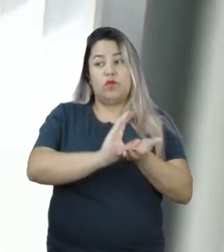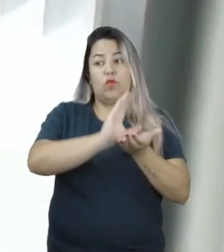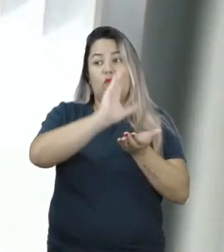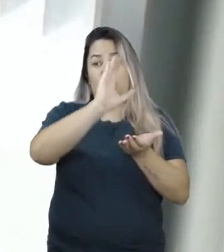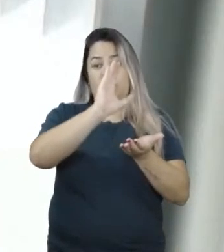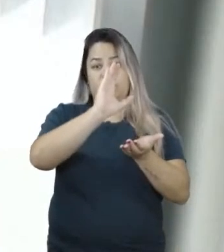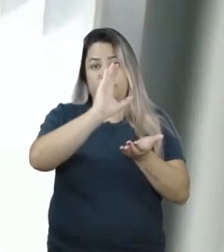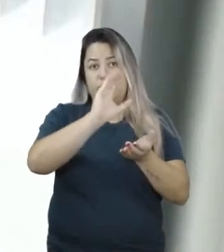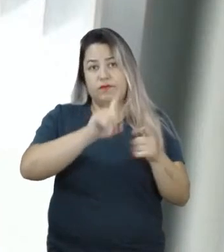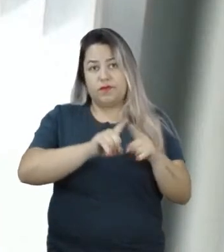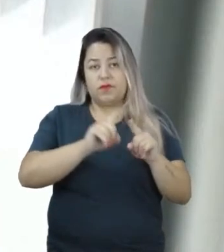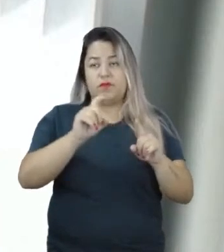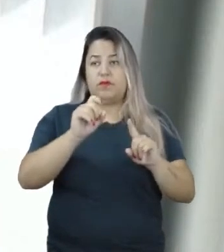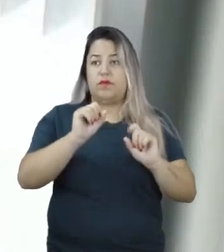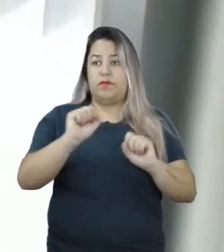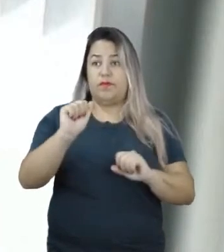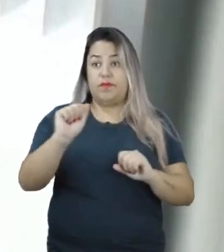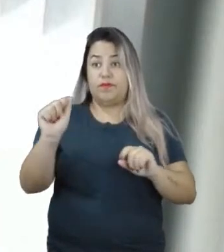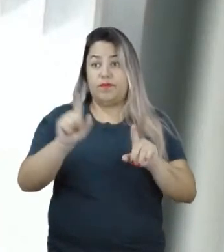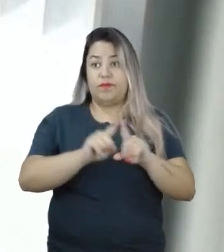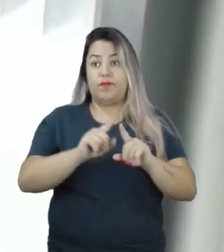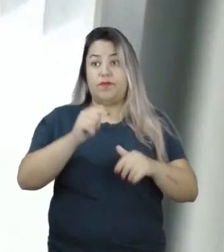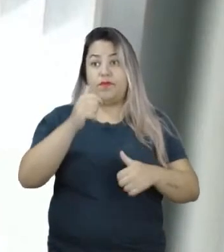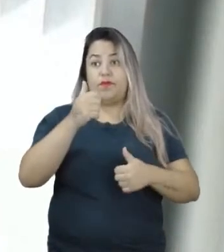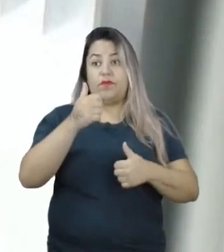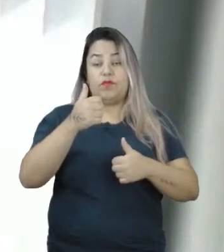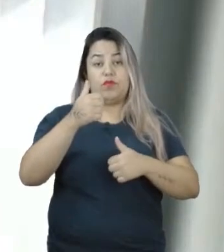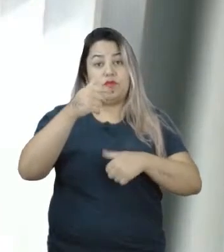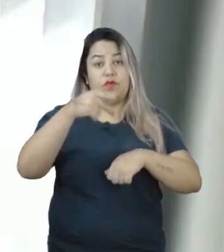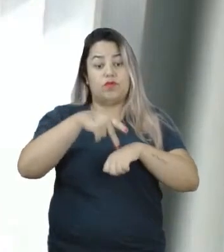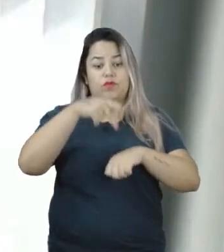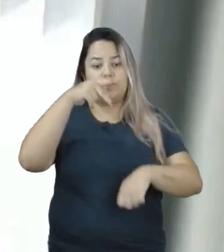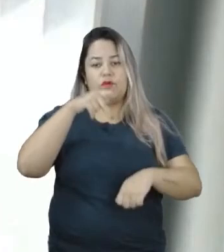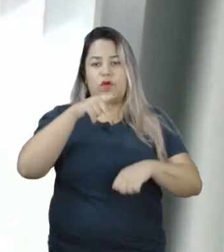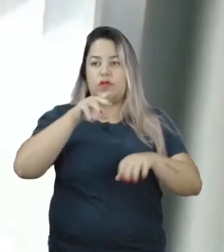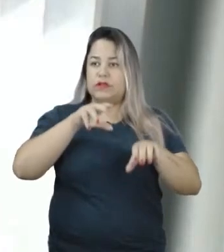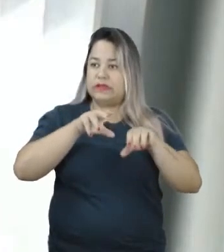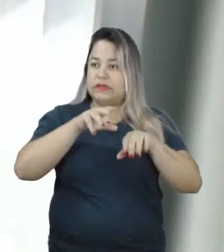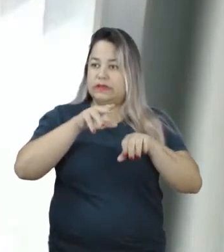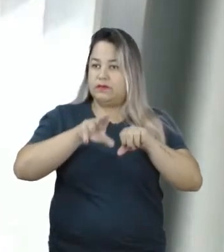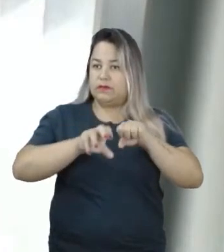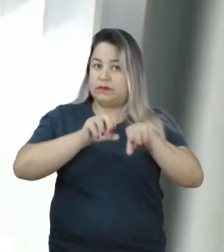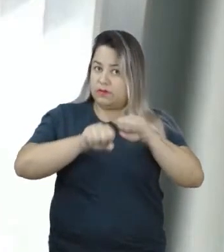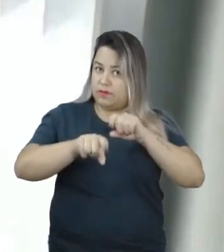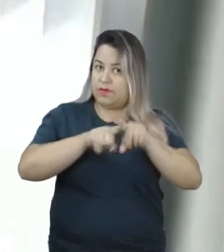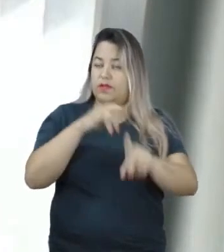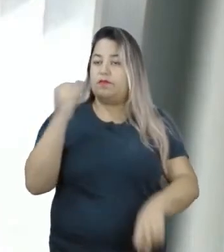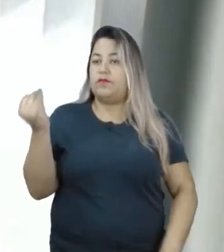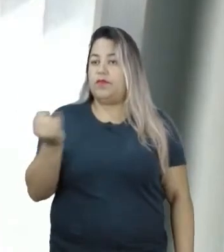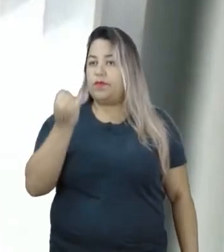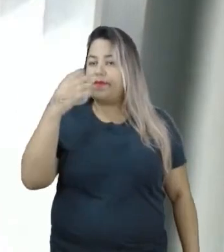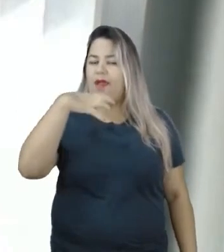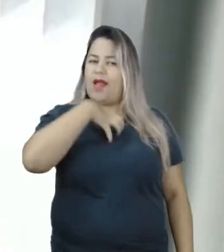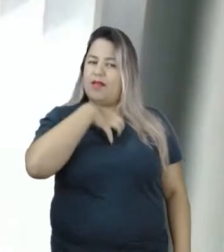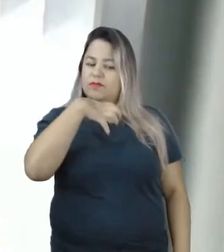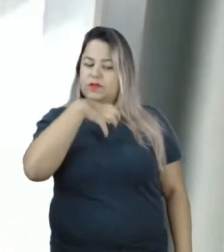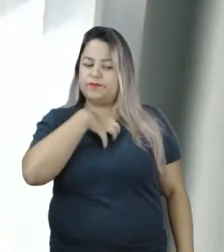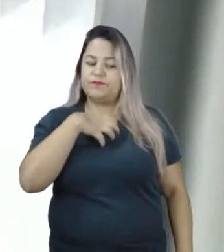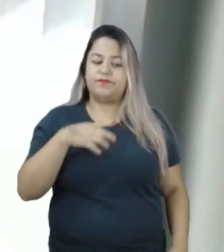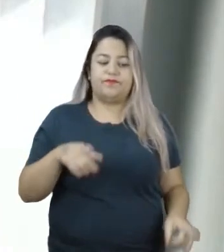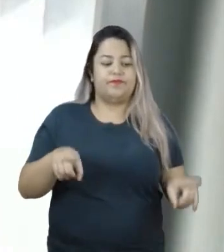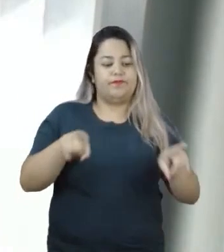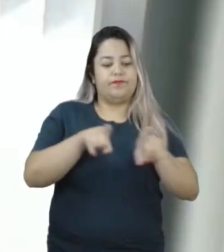ANPG, que é a Associação Nacional dos Pós-Graduandos, e a gente sentiu isso, essa importância de vincular a